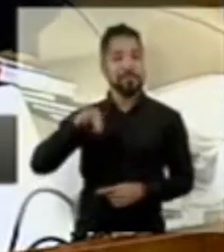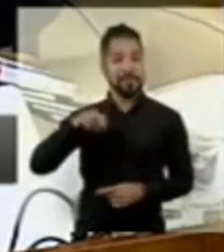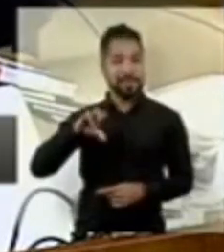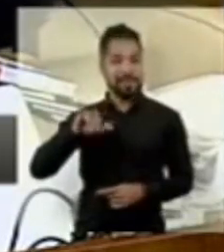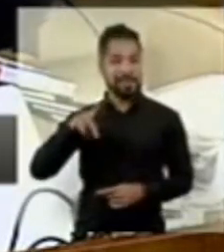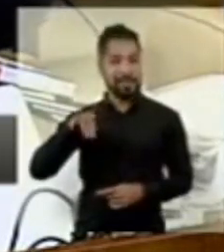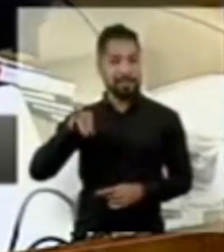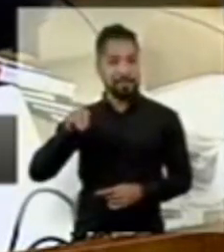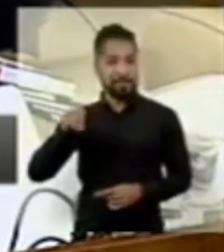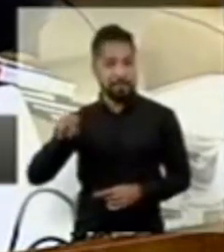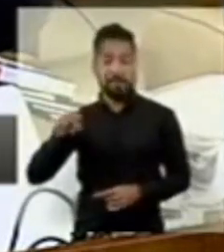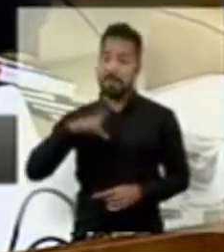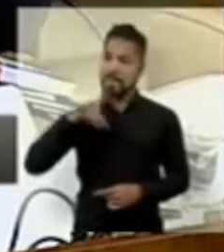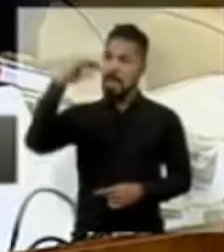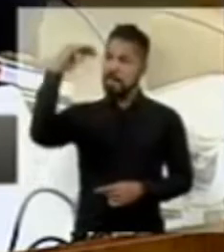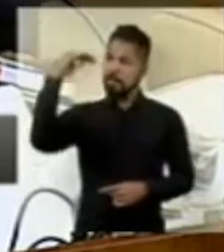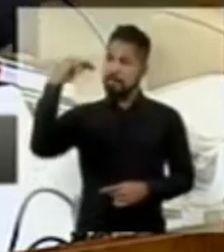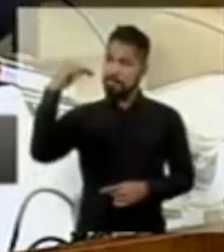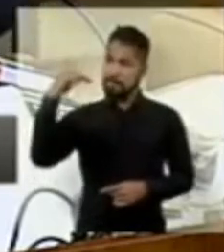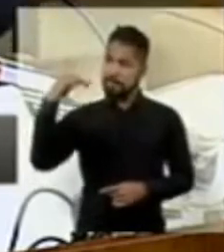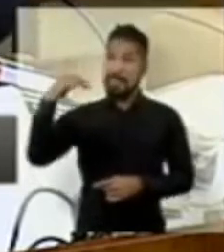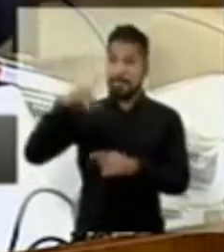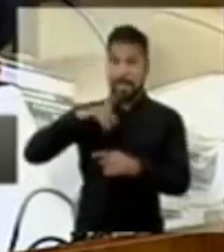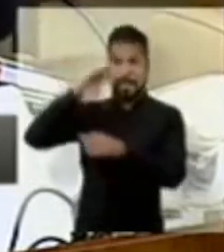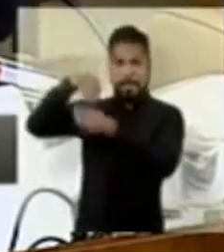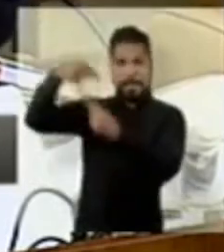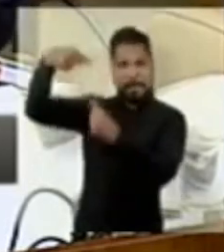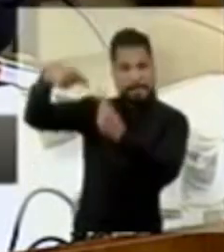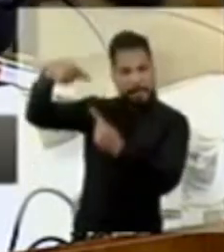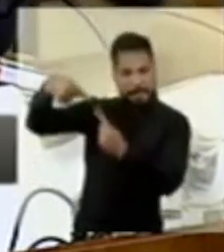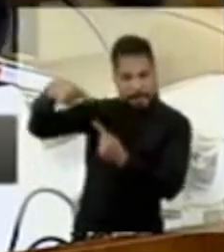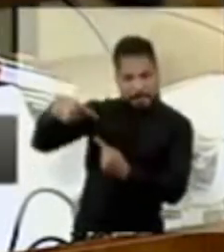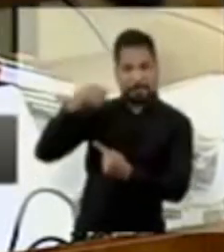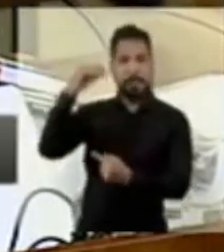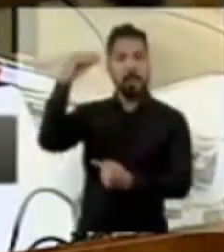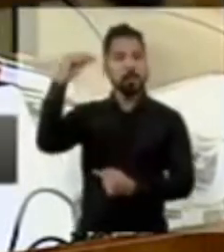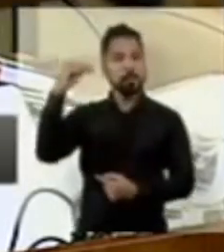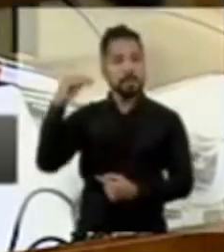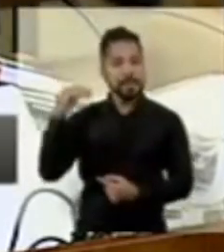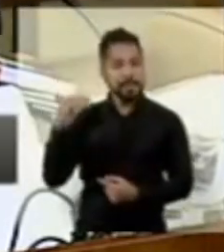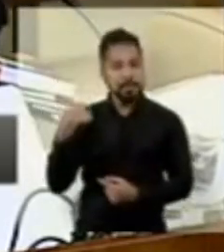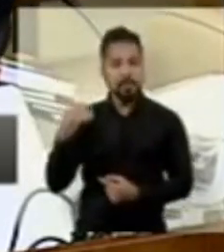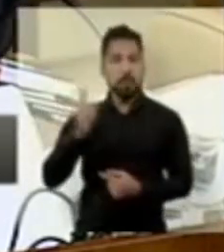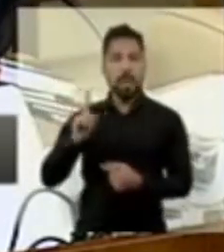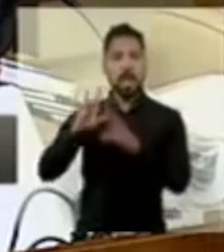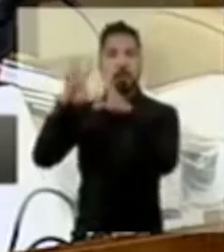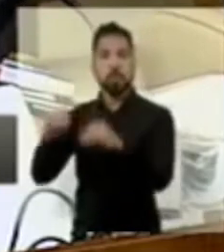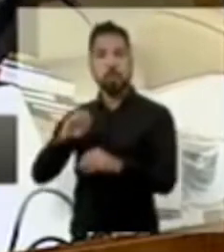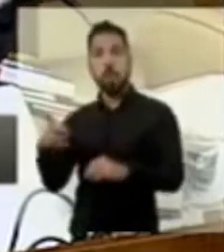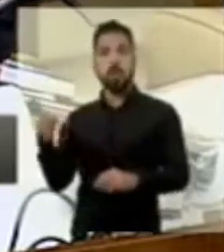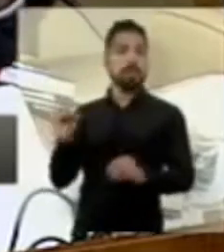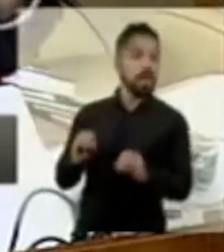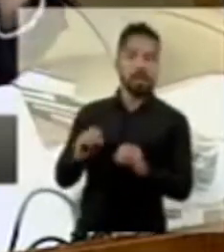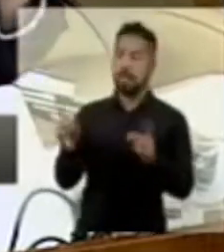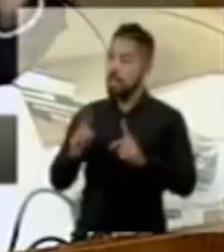e eles vivem em tensão entre eles os princípios você não aplica na modalidade tudo ou nada ou você